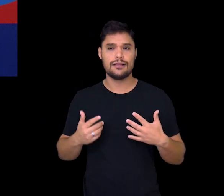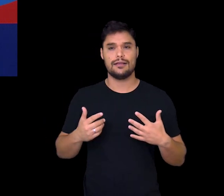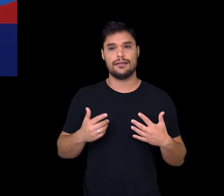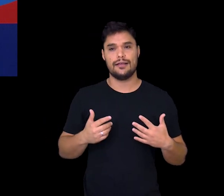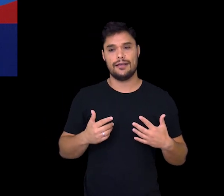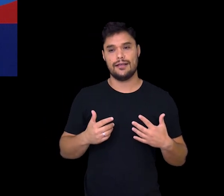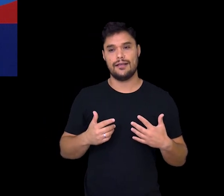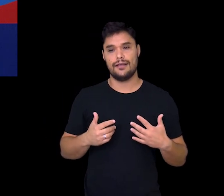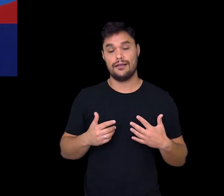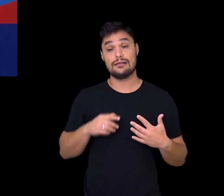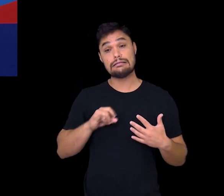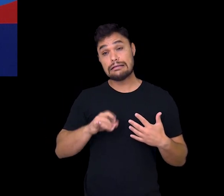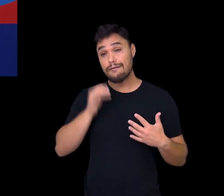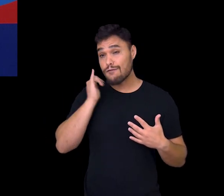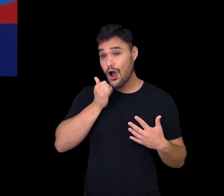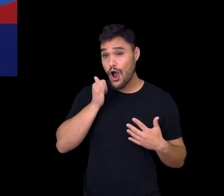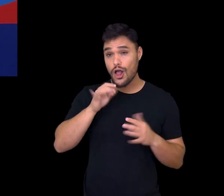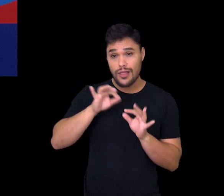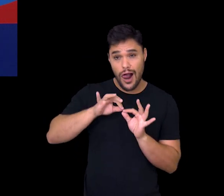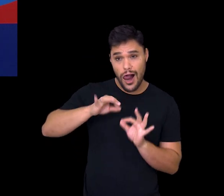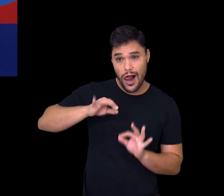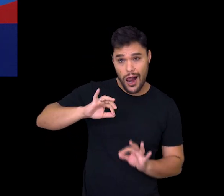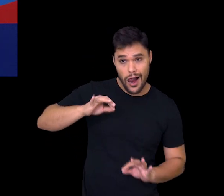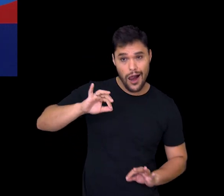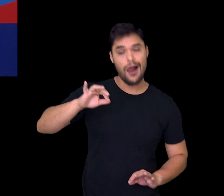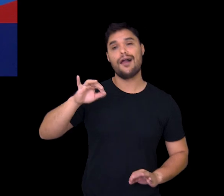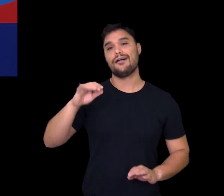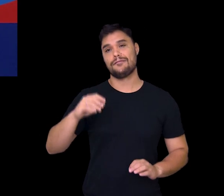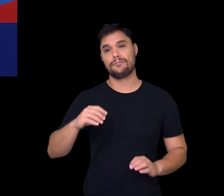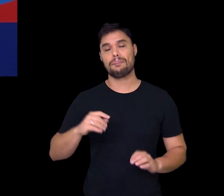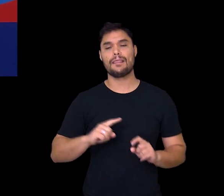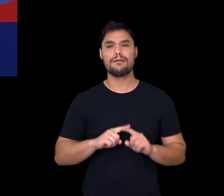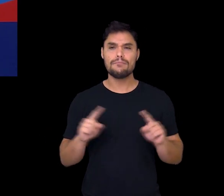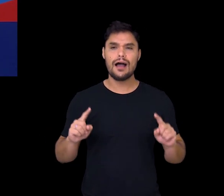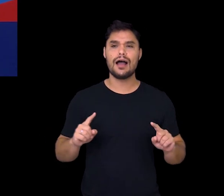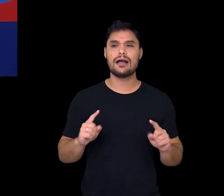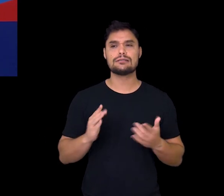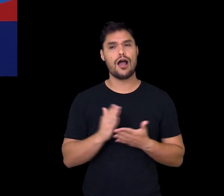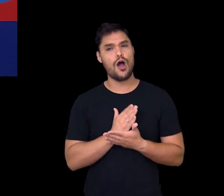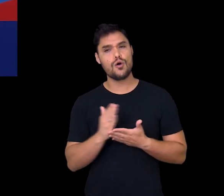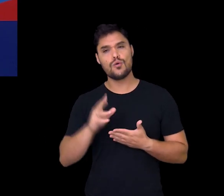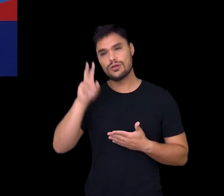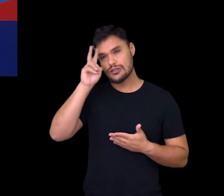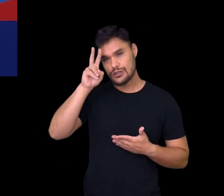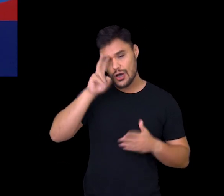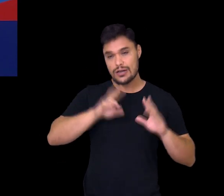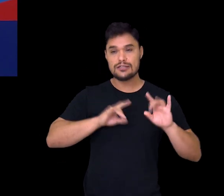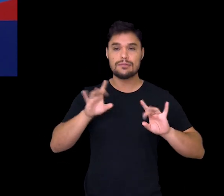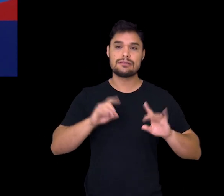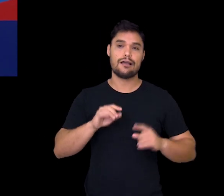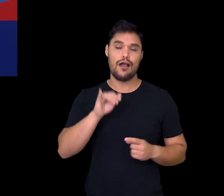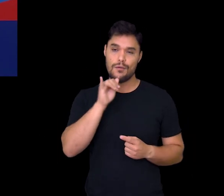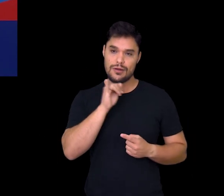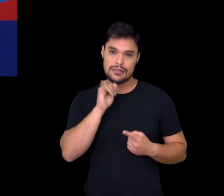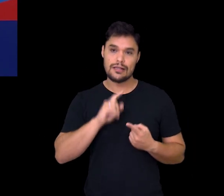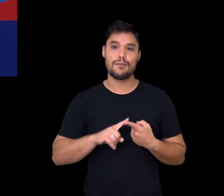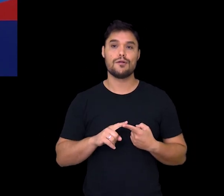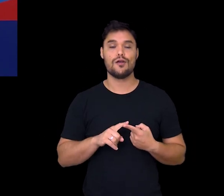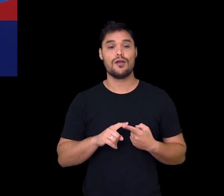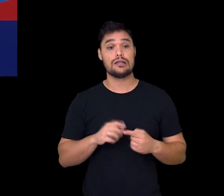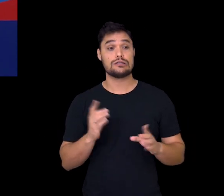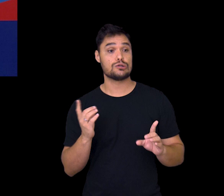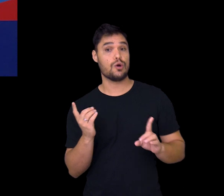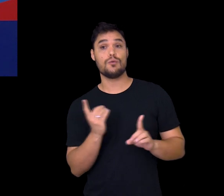contar aqui, dão vários programas. Mas tem algumas especiais. Por exemplo, de ter descoberto aqui um dia